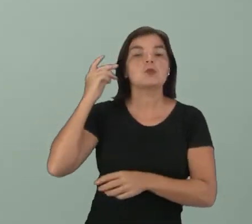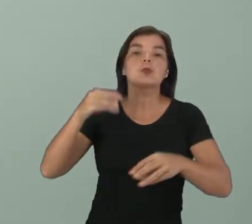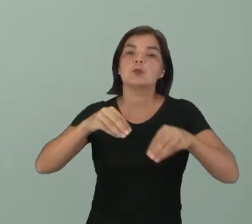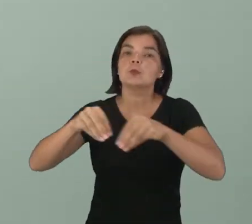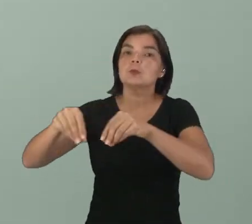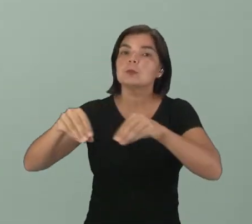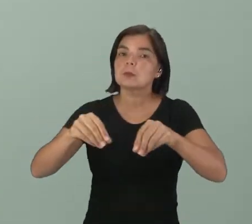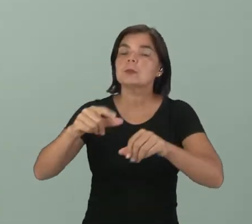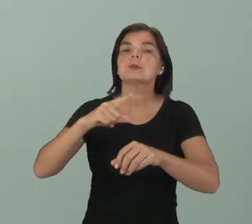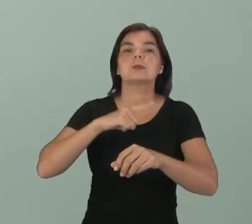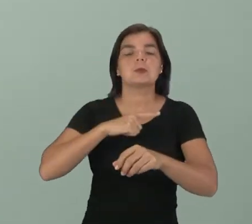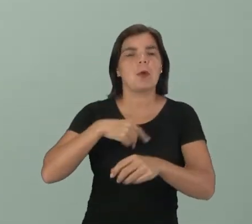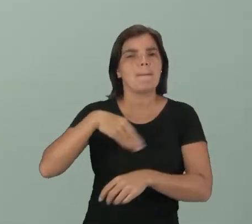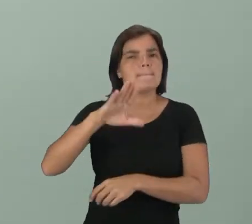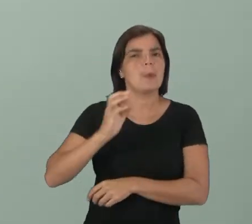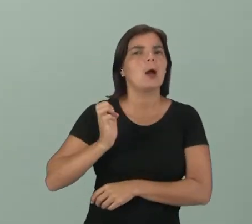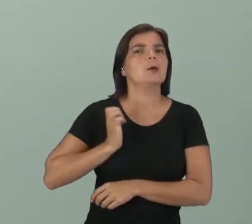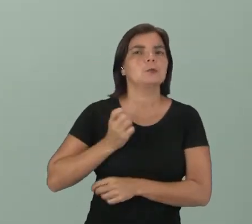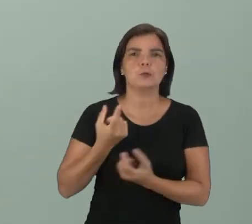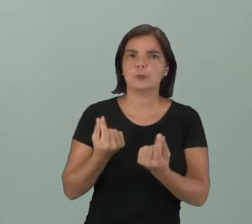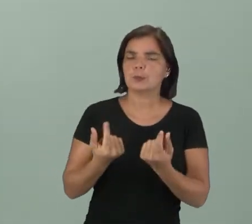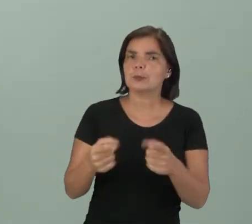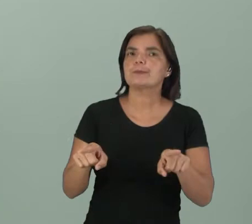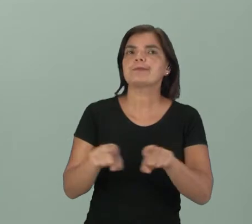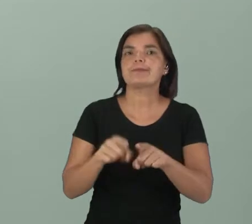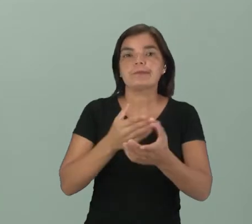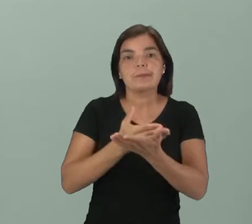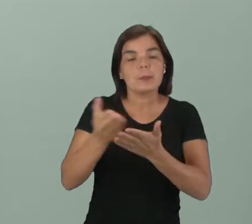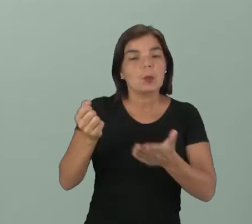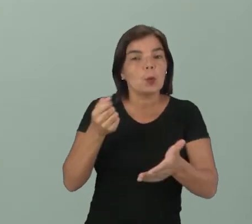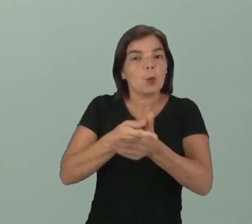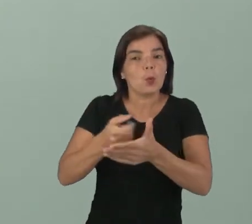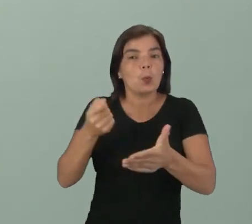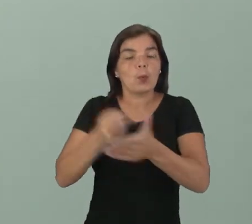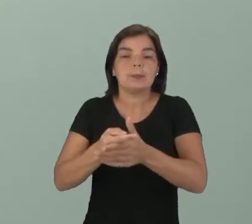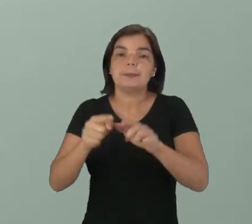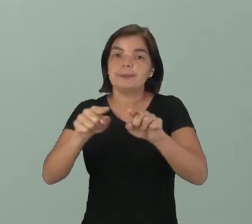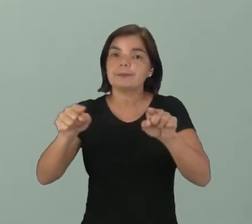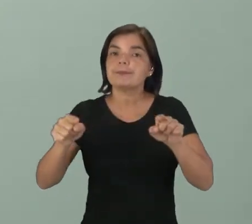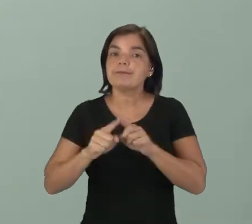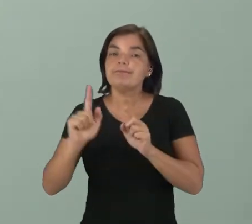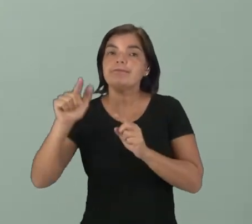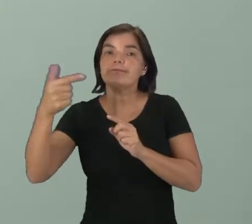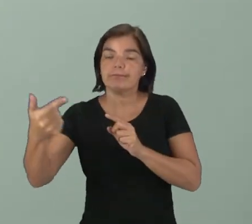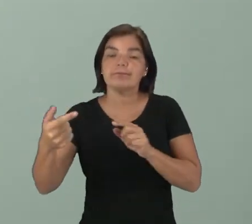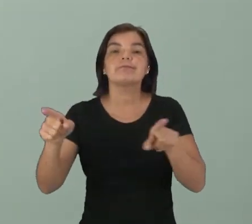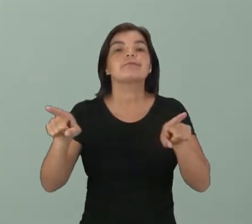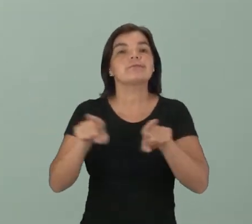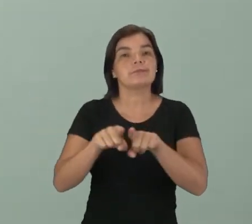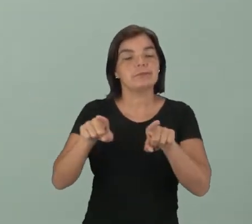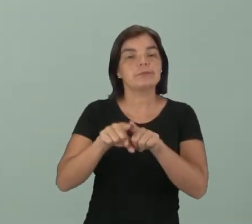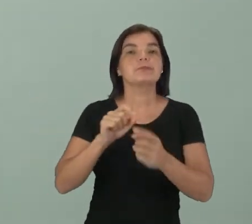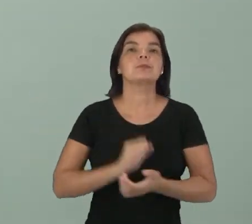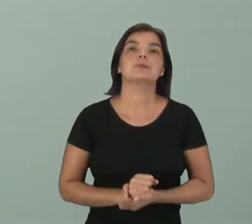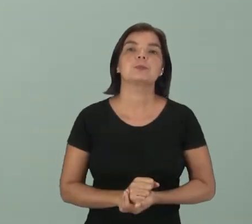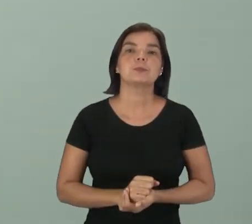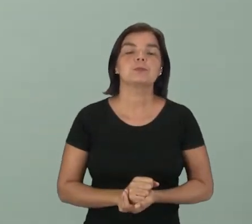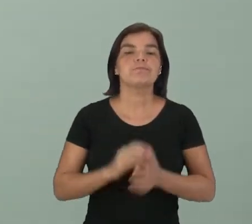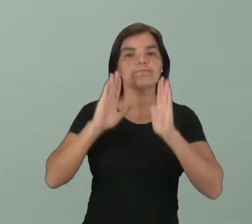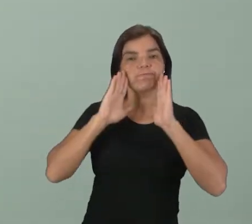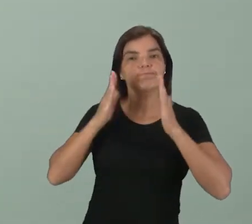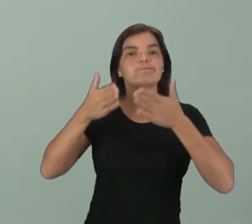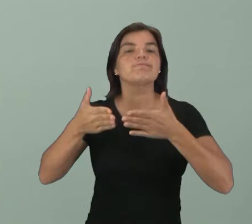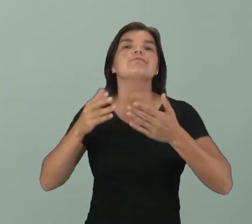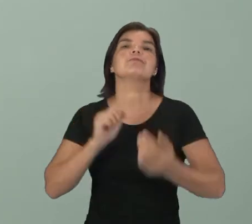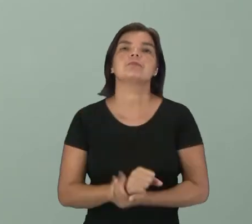que tinham propriedade de tinham mais dinheiro do que as outras começavam comprar os lotes dos outros fazer então os latifúndio a